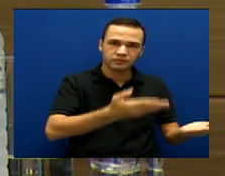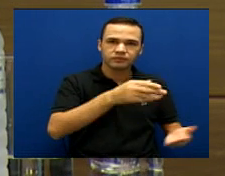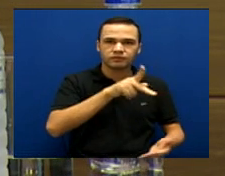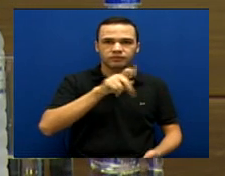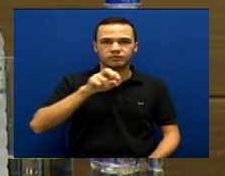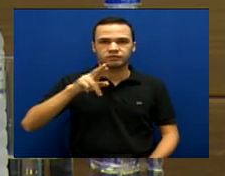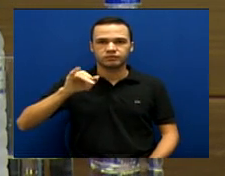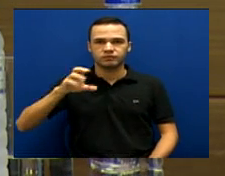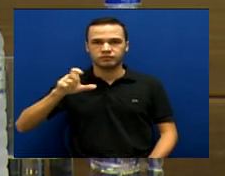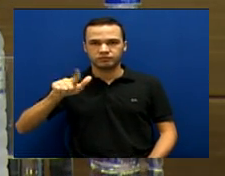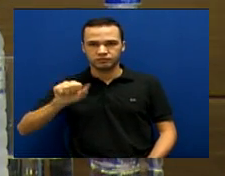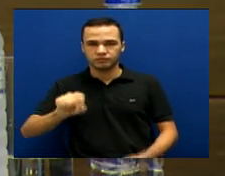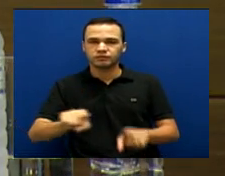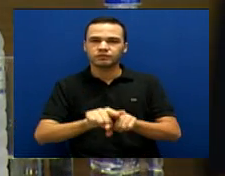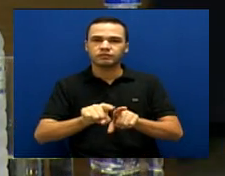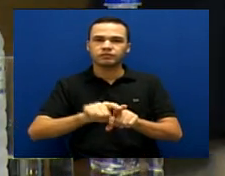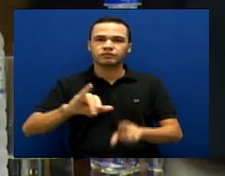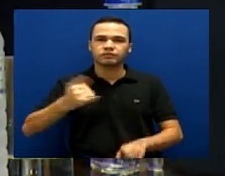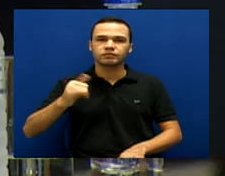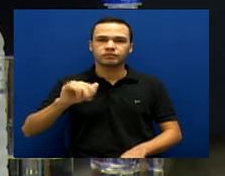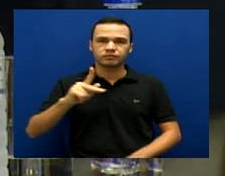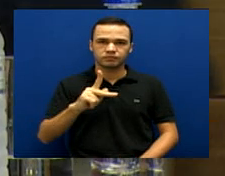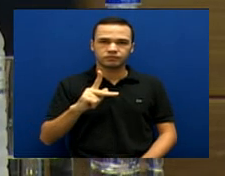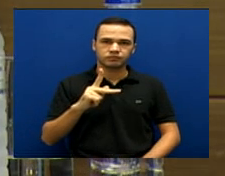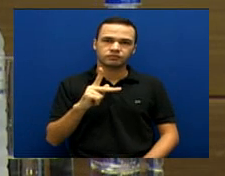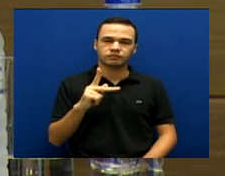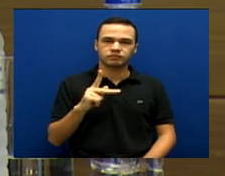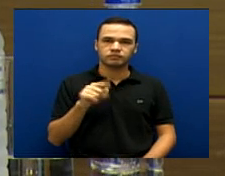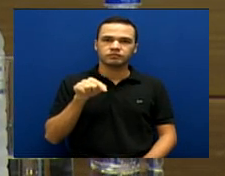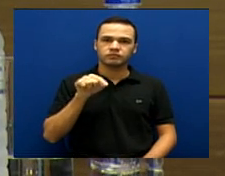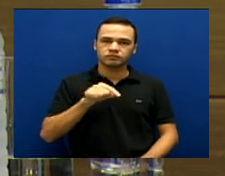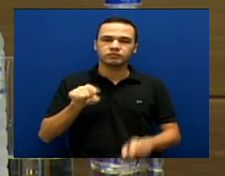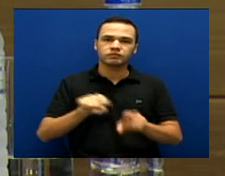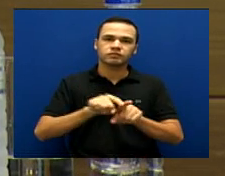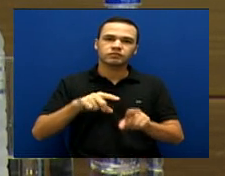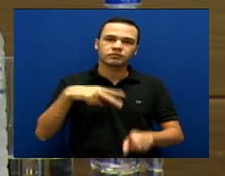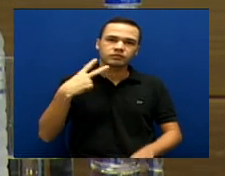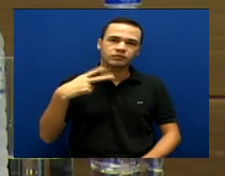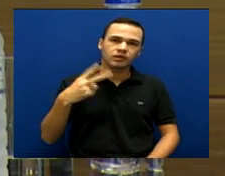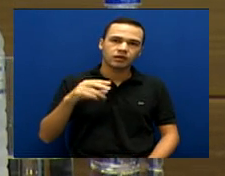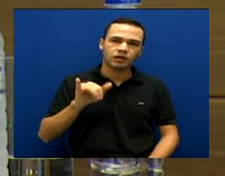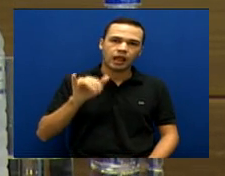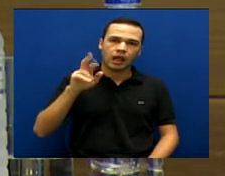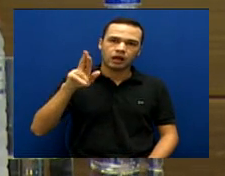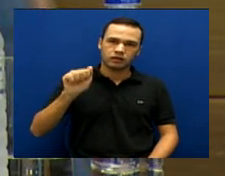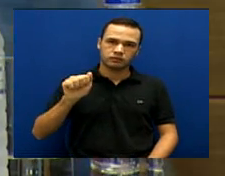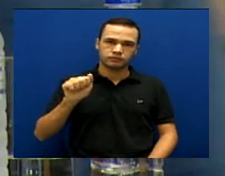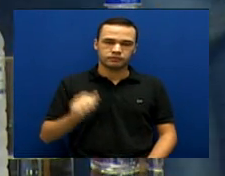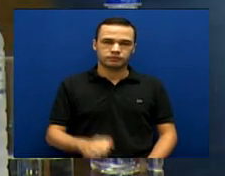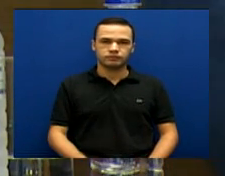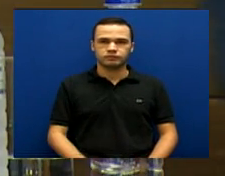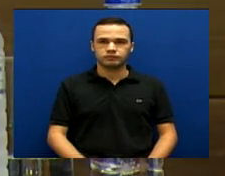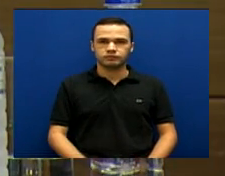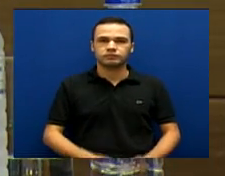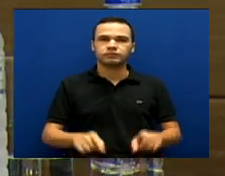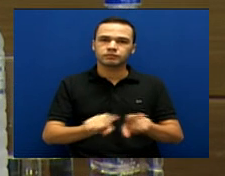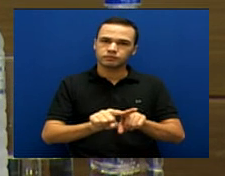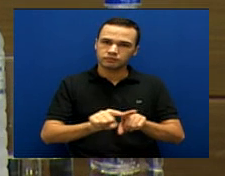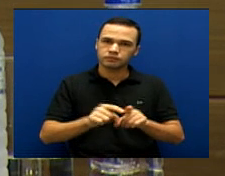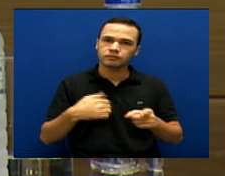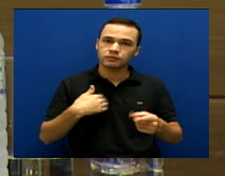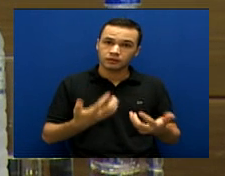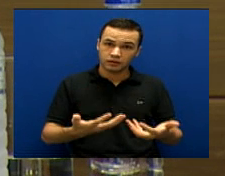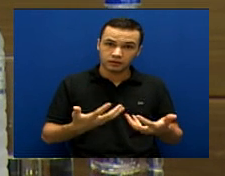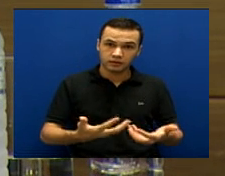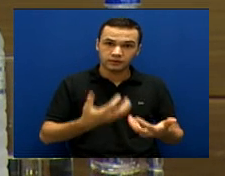presente imperador jp miranda aqui presente também a vereadora iara bernardi queria também das